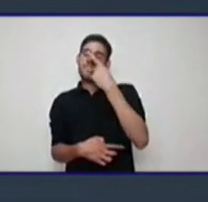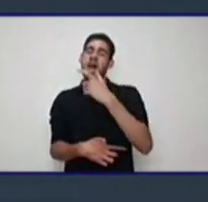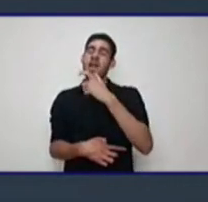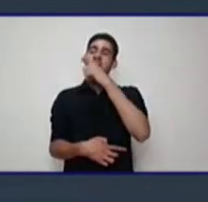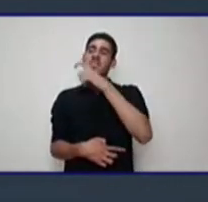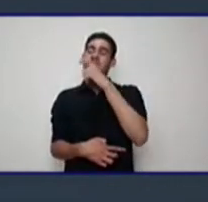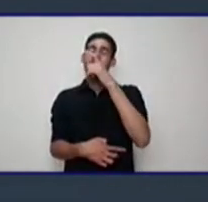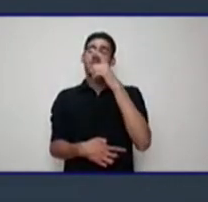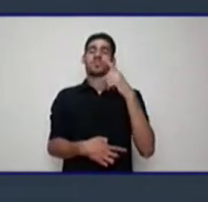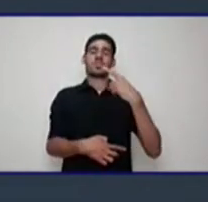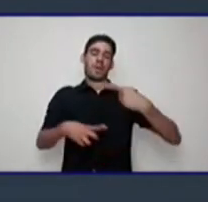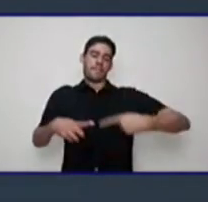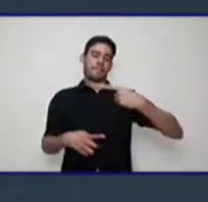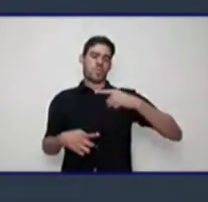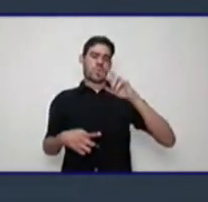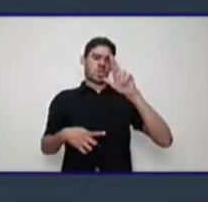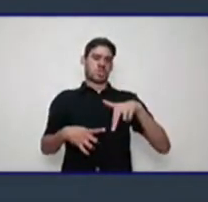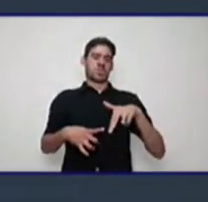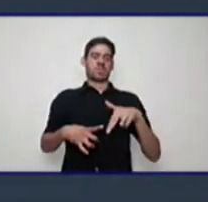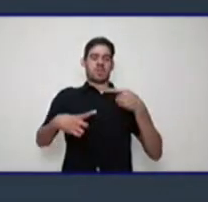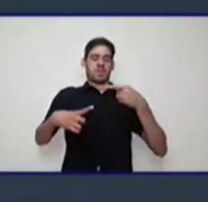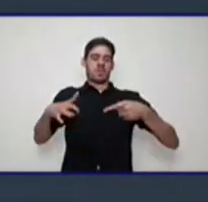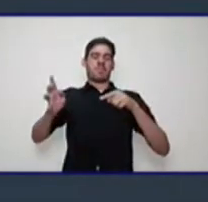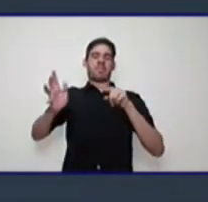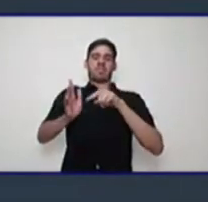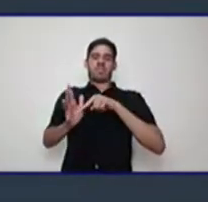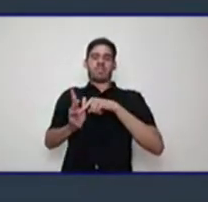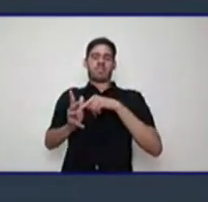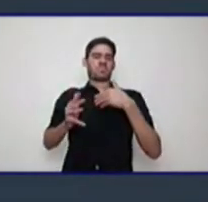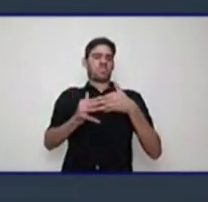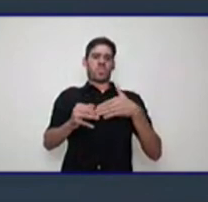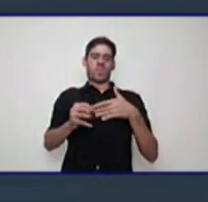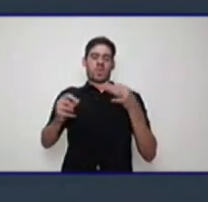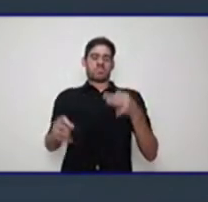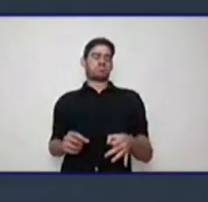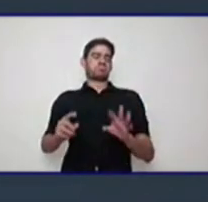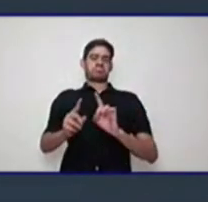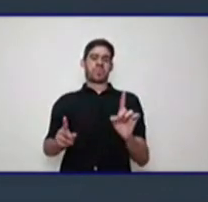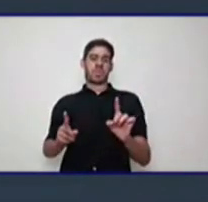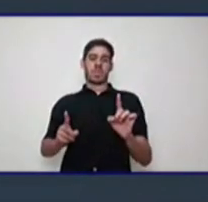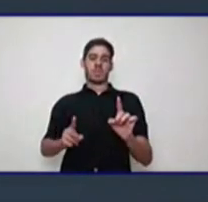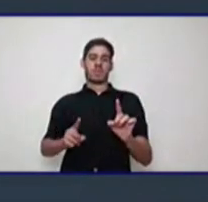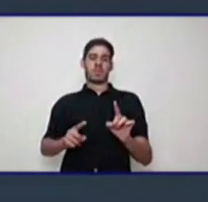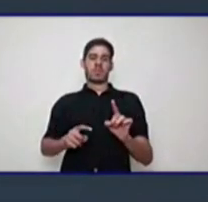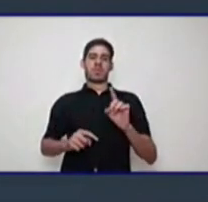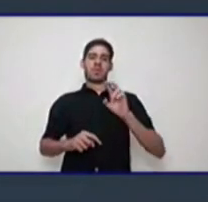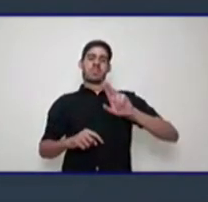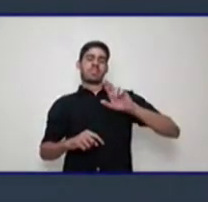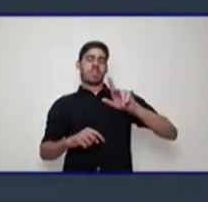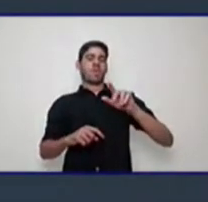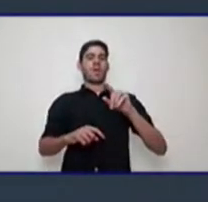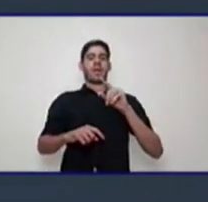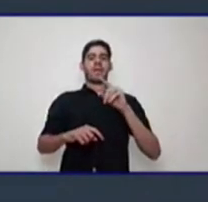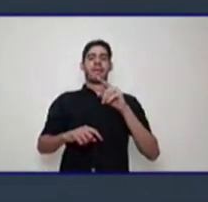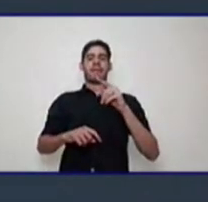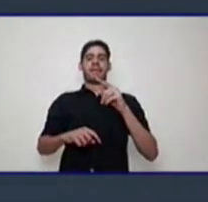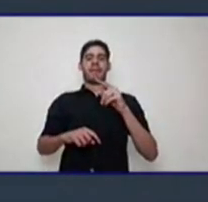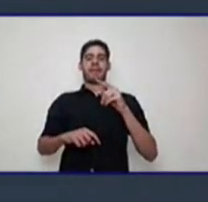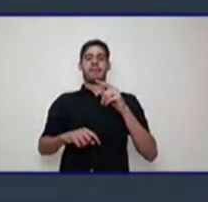de reprovação política, negativos como seja, injustos como seja, não são tipificados,